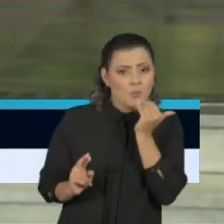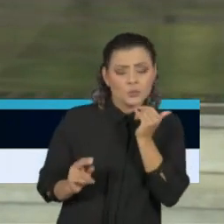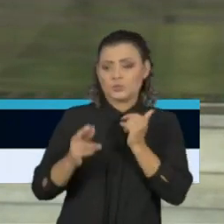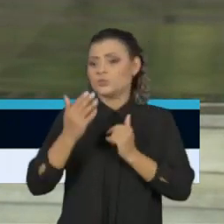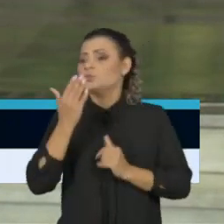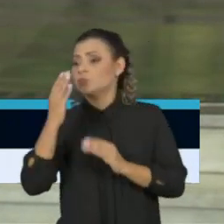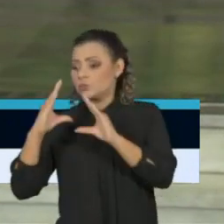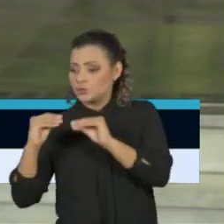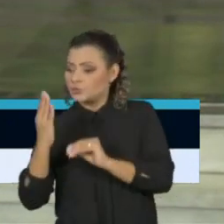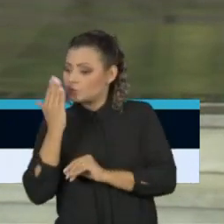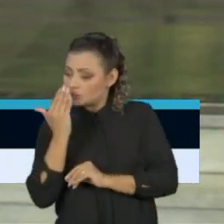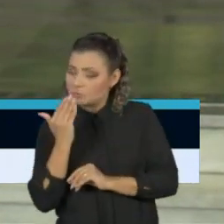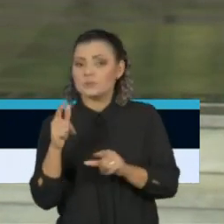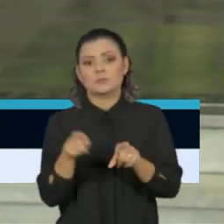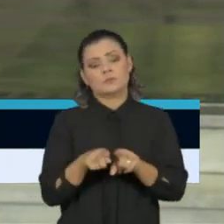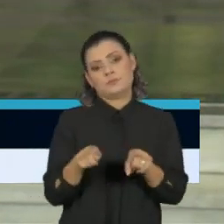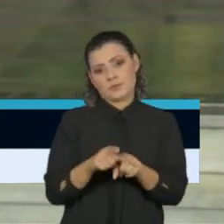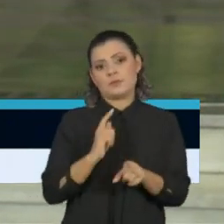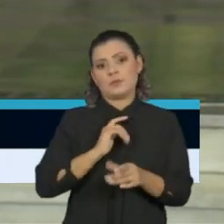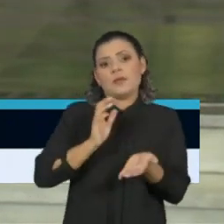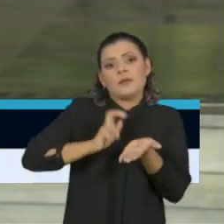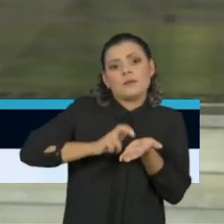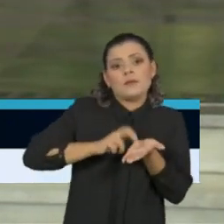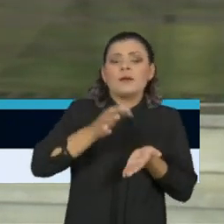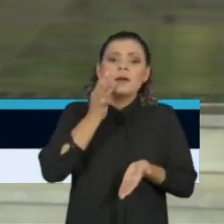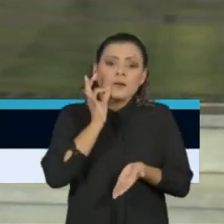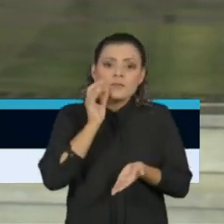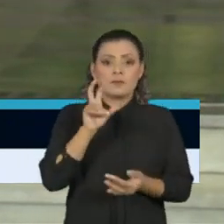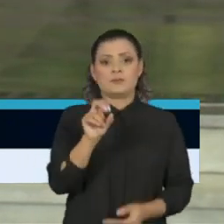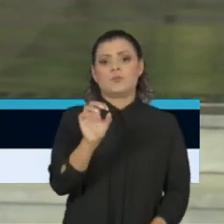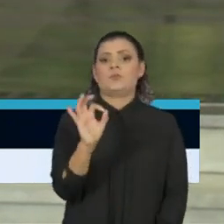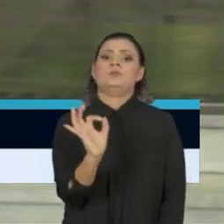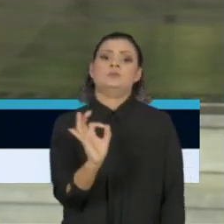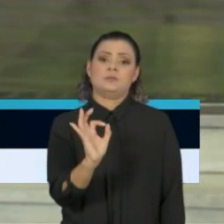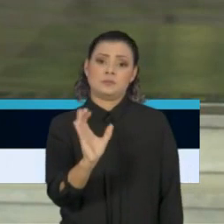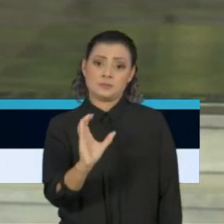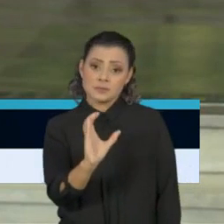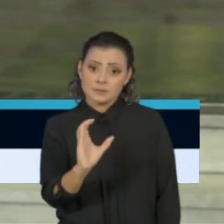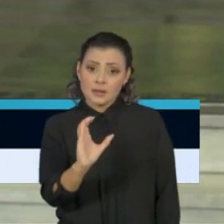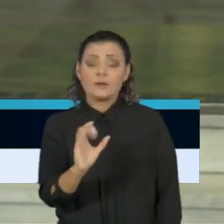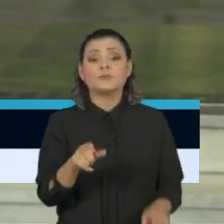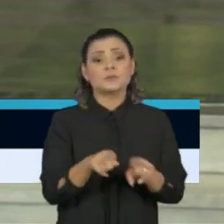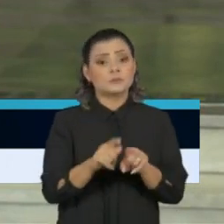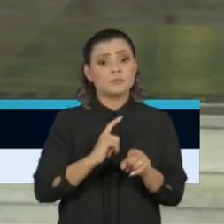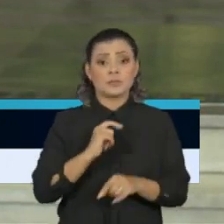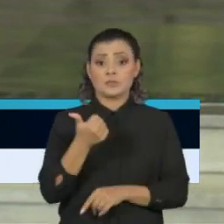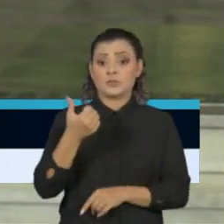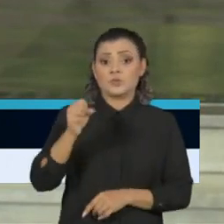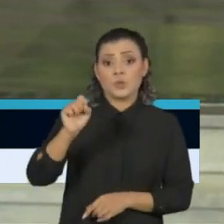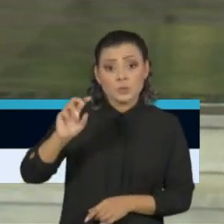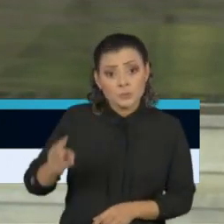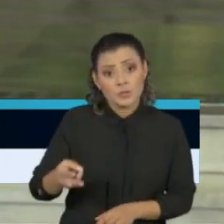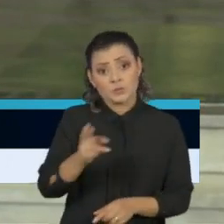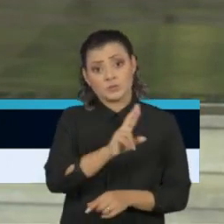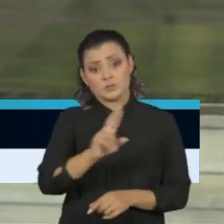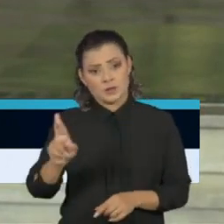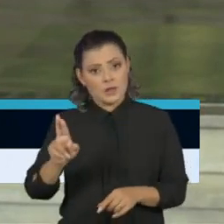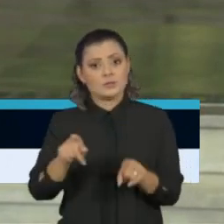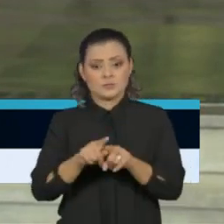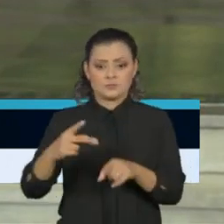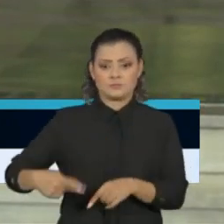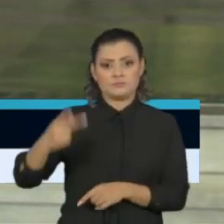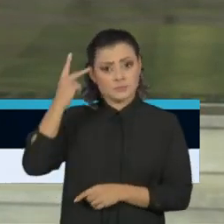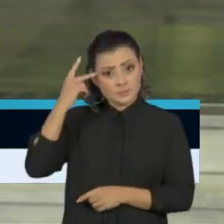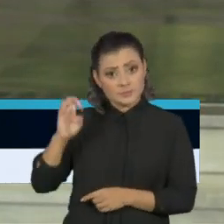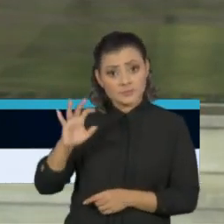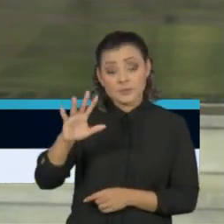50 centavos no café da manhã. Investimento total de R$18 milhões do governo do estado de São Paulo para